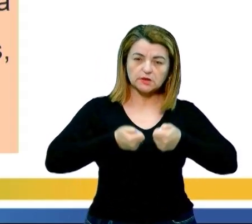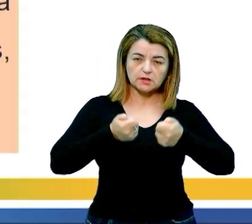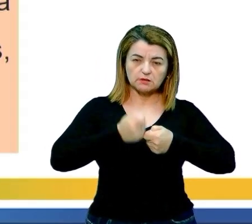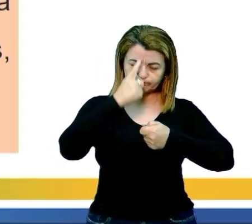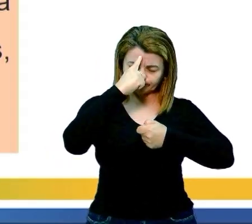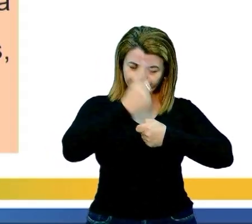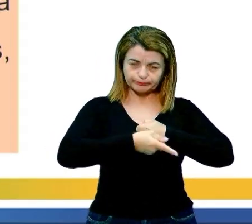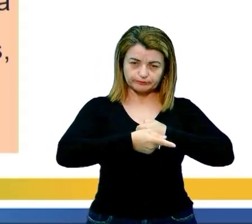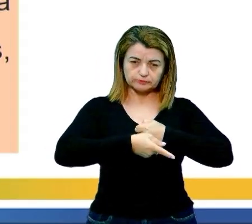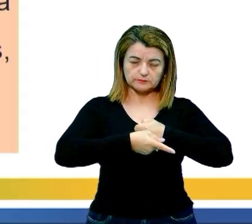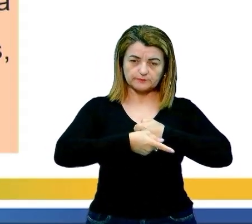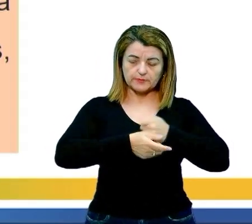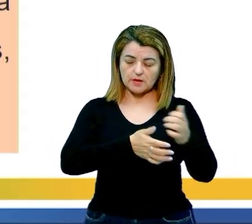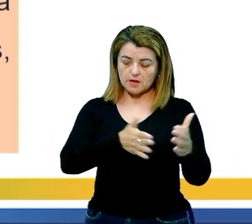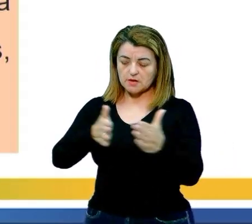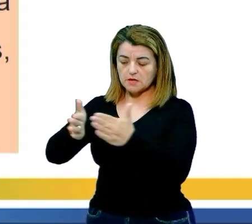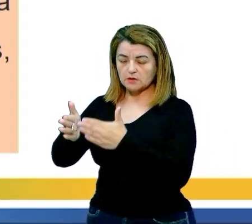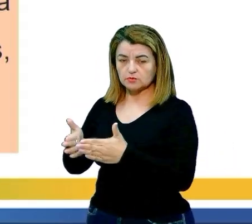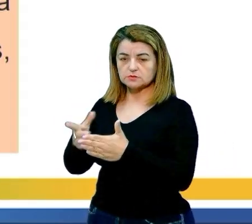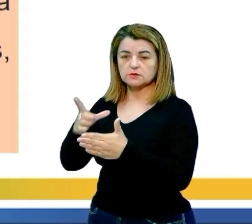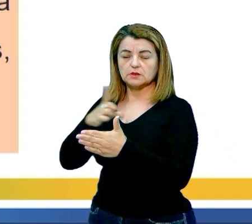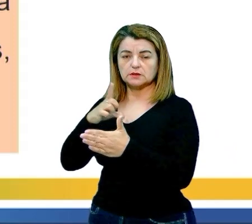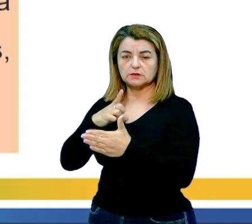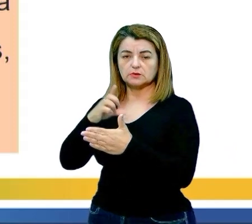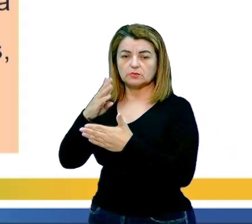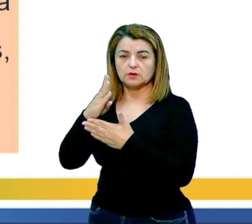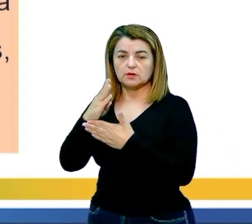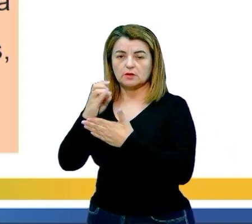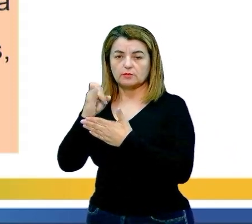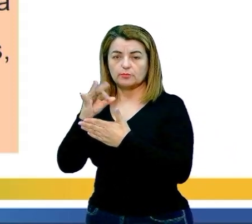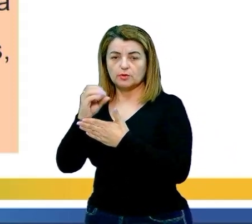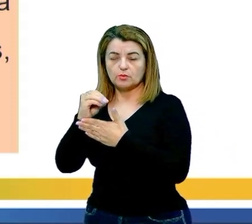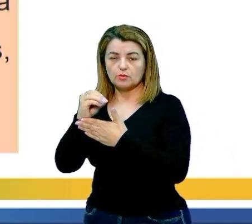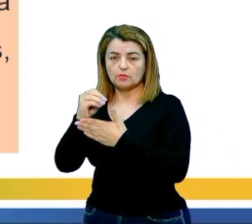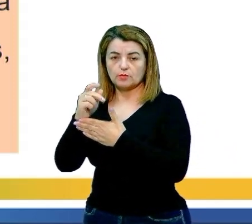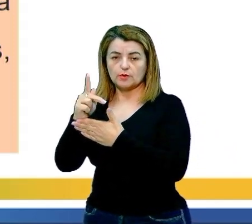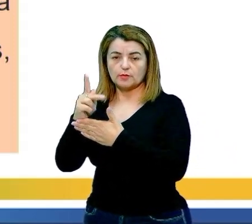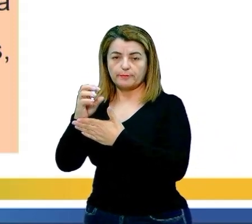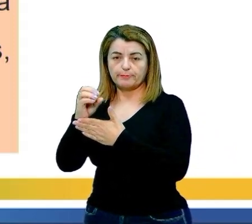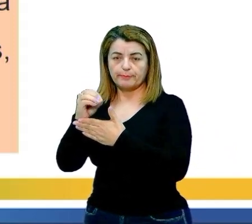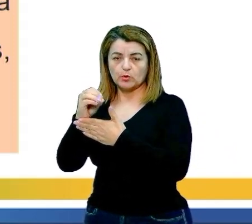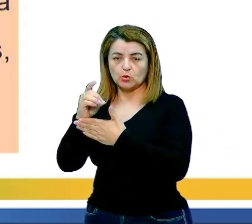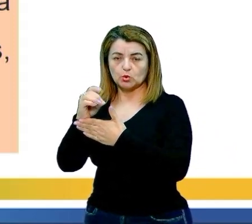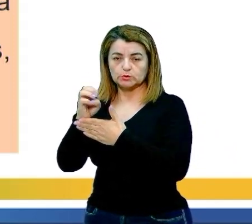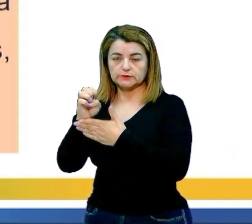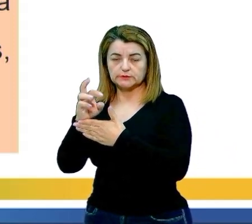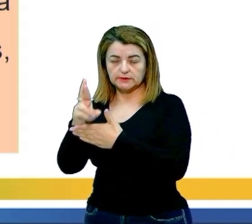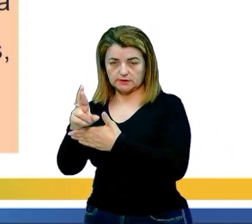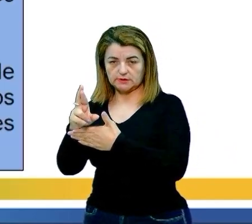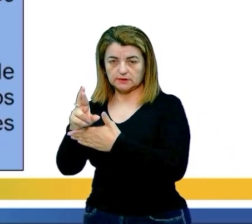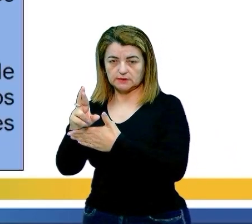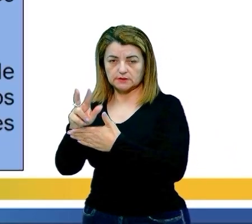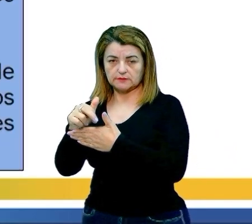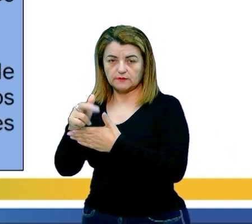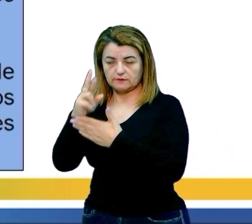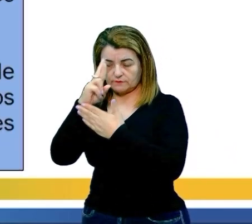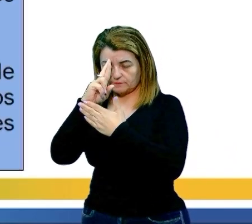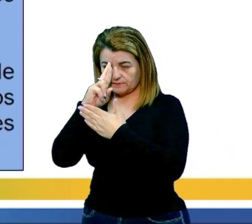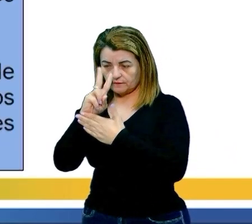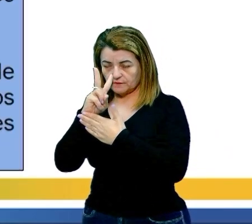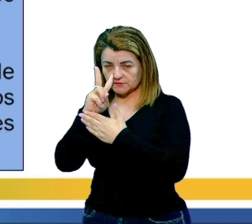ao indivíduo, mas aqui nós temos agora o biopoder, que vai justamente levar em conta a